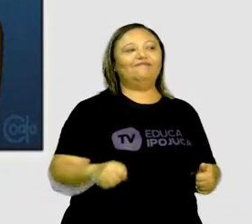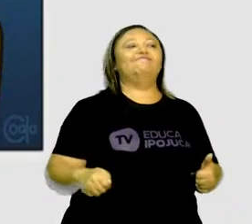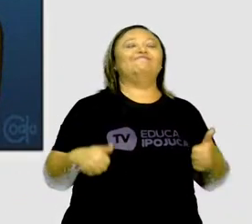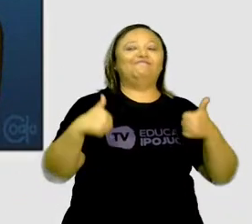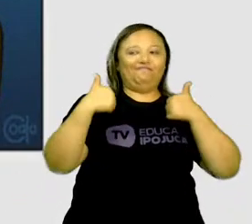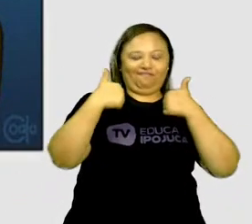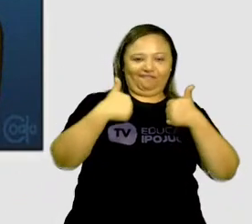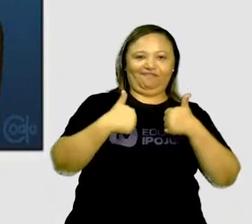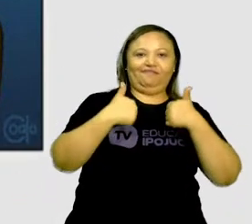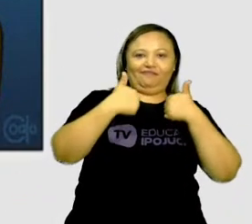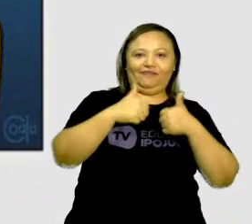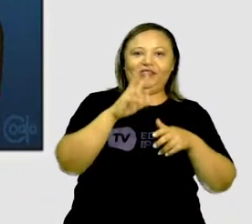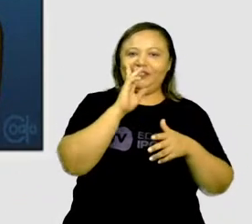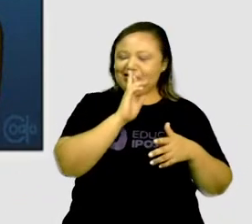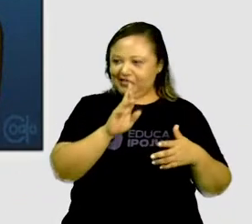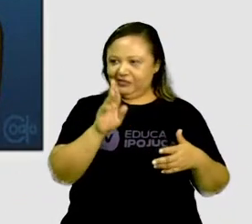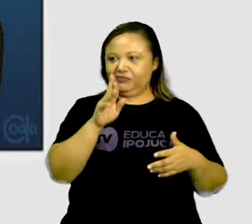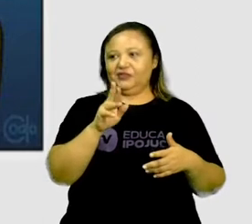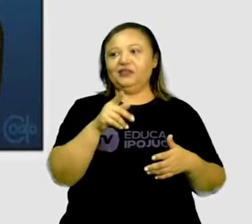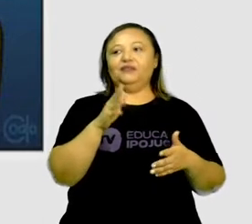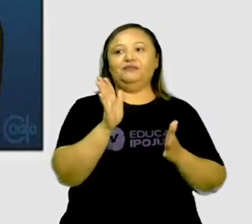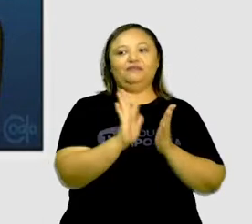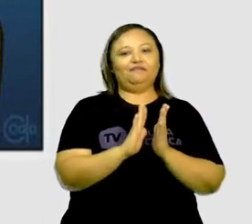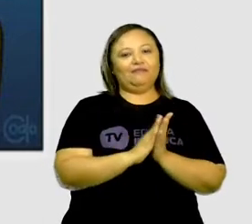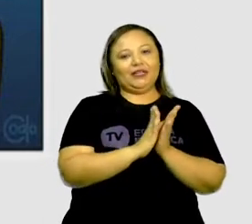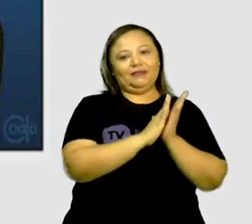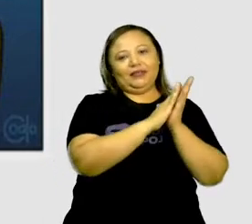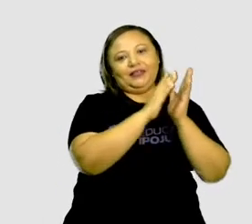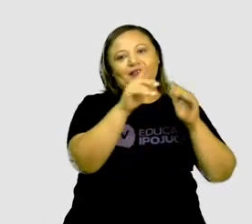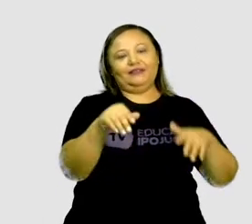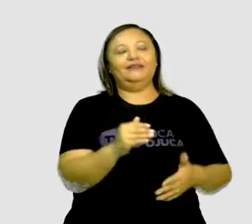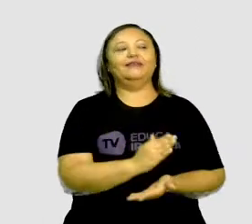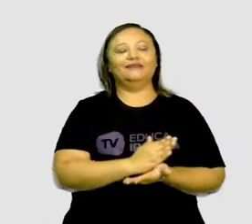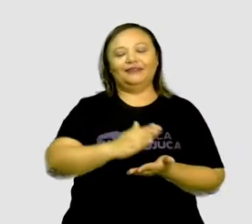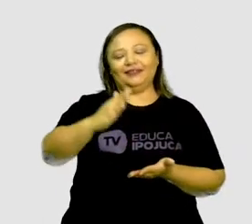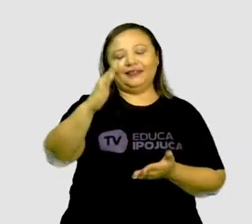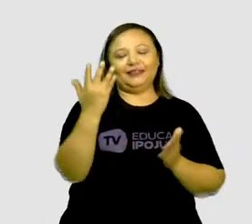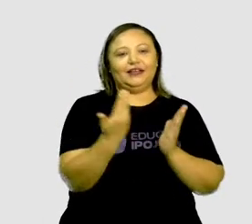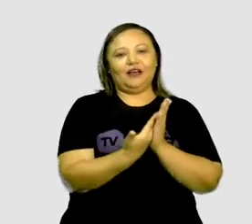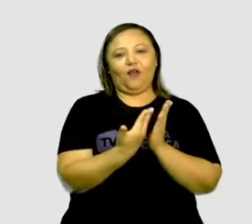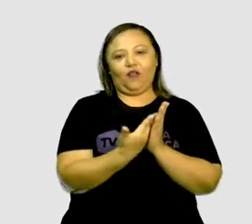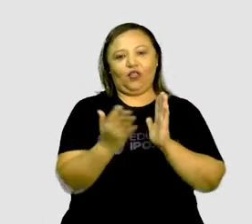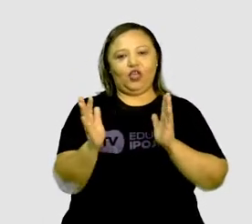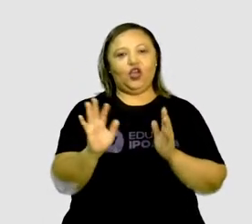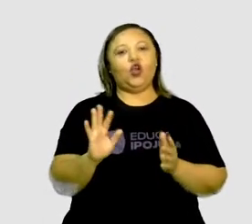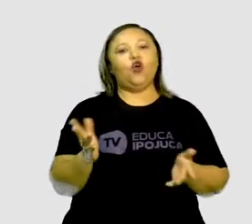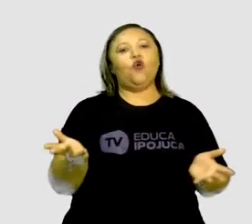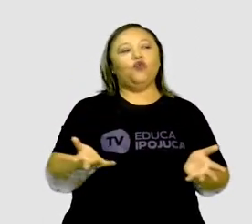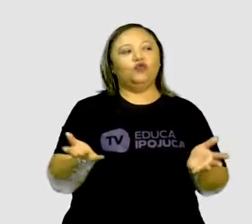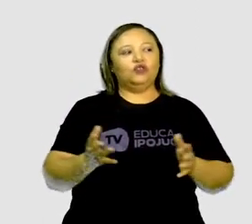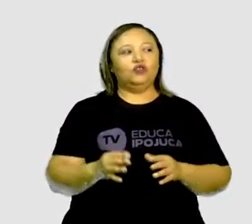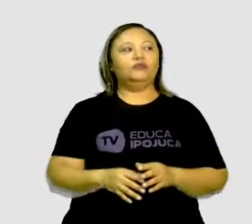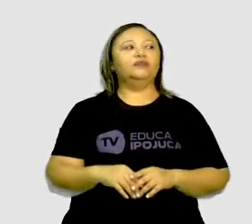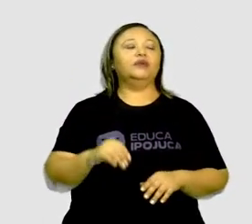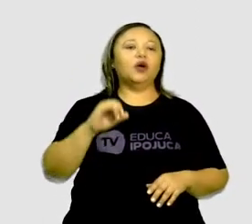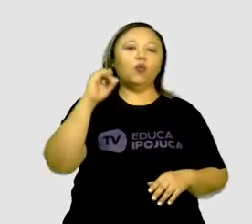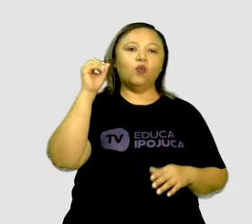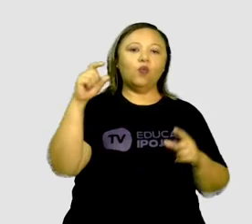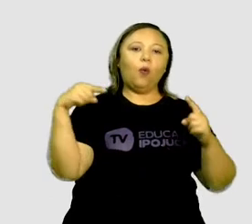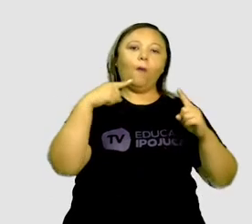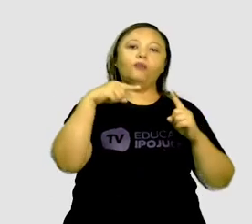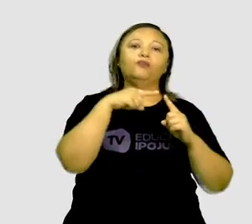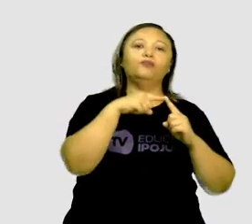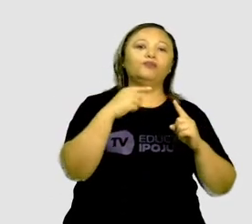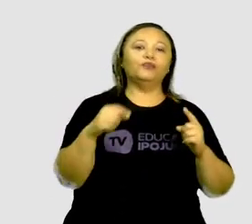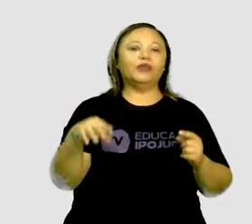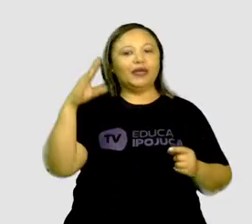né, respondeu nesse sentido, parabéns e vamos à nossa aula de hoje. Os objetivos da nossa aula de hoje é refletir